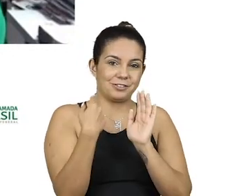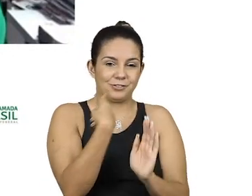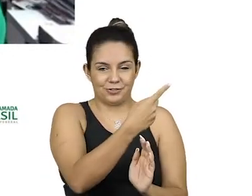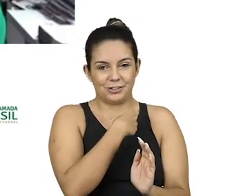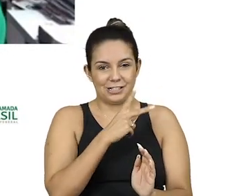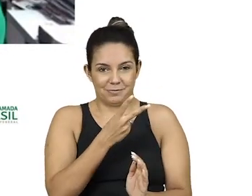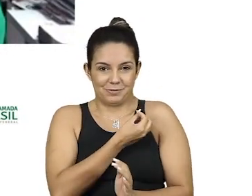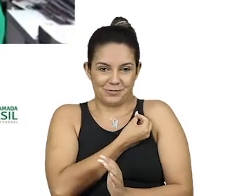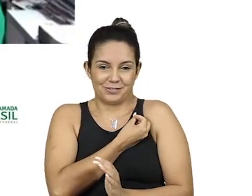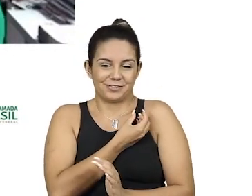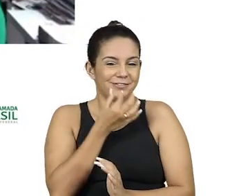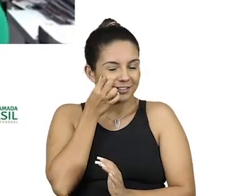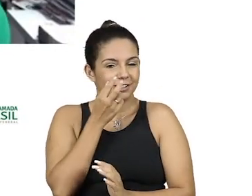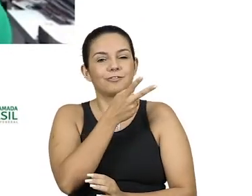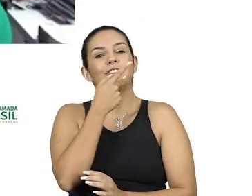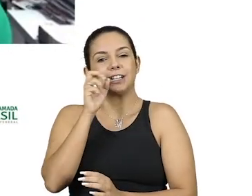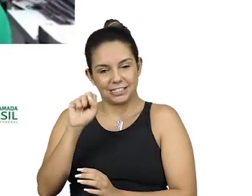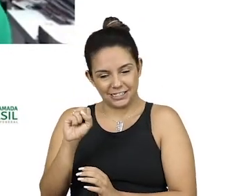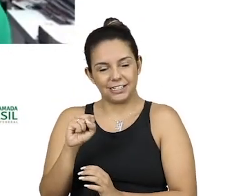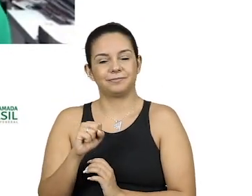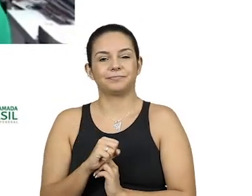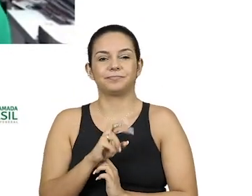presencialmente, como a gente gosta. Sim,